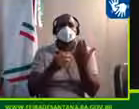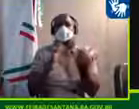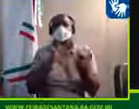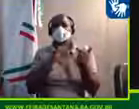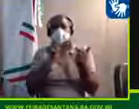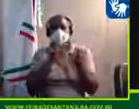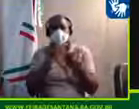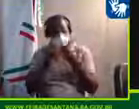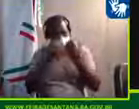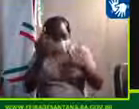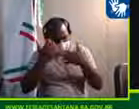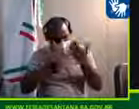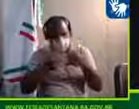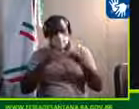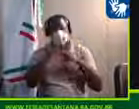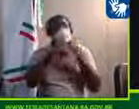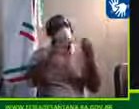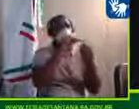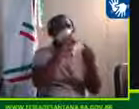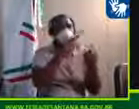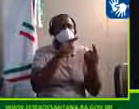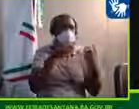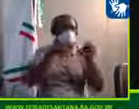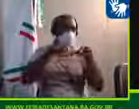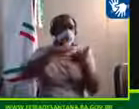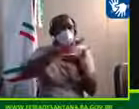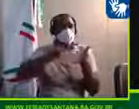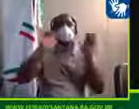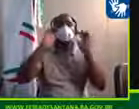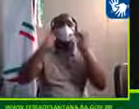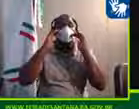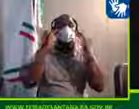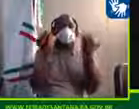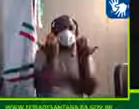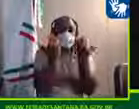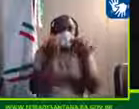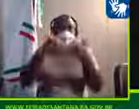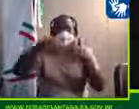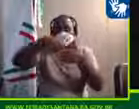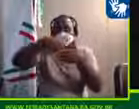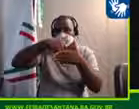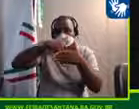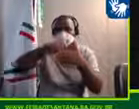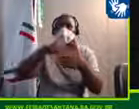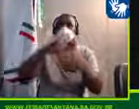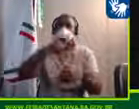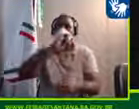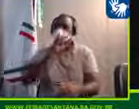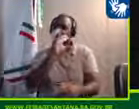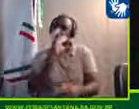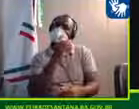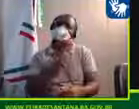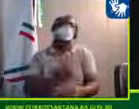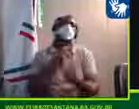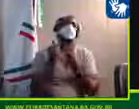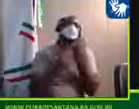jogos, visto que o município liberou o equipamento municipal Joia para a realização de jogos em nossa cidade?